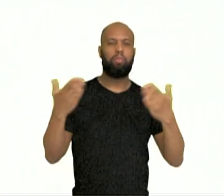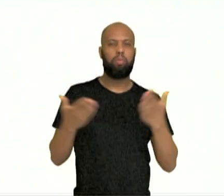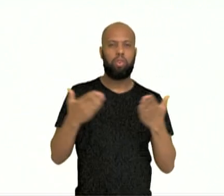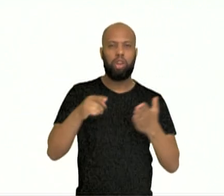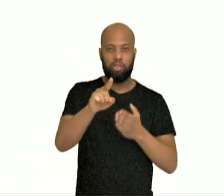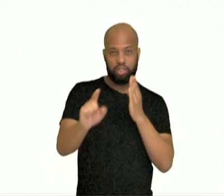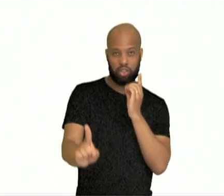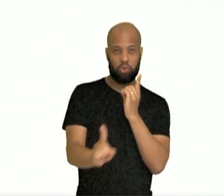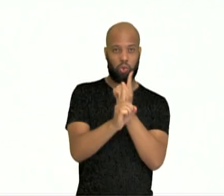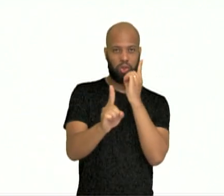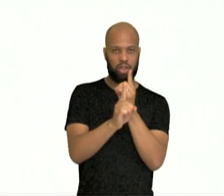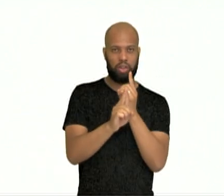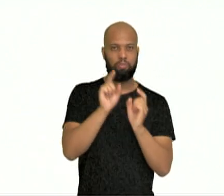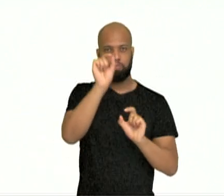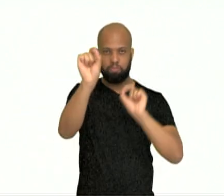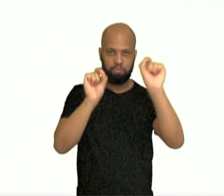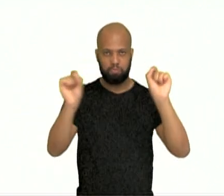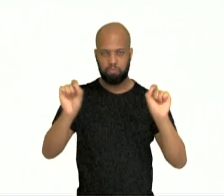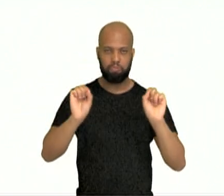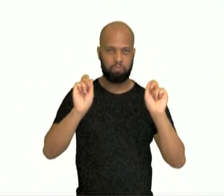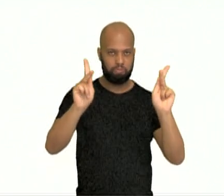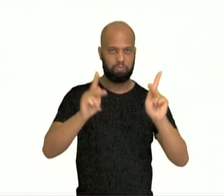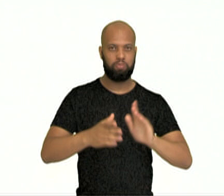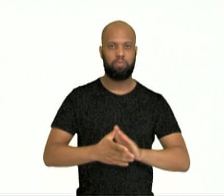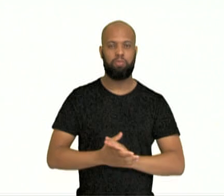vocês localizarem esses pontos, beleza?